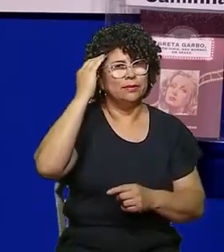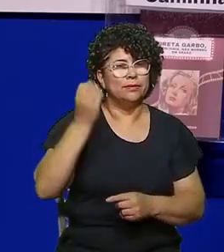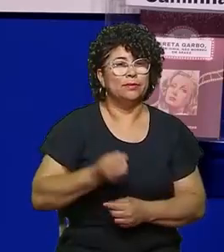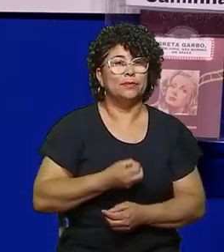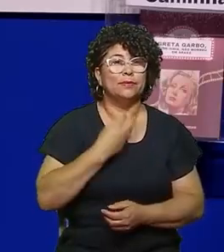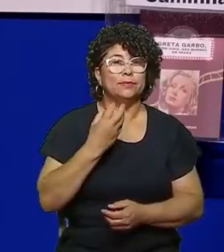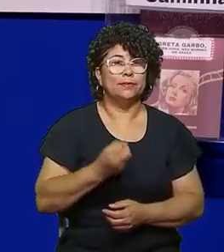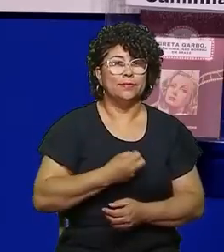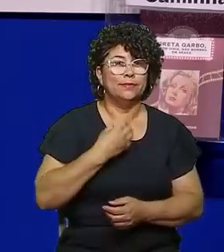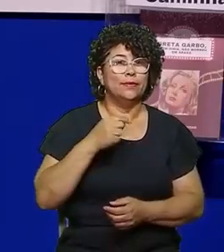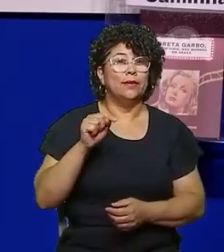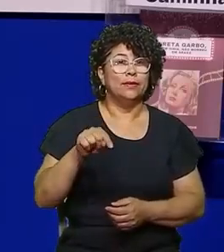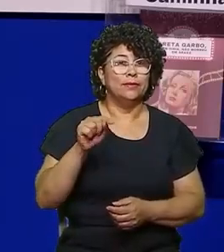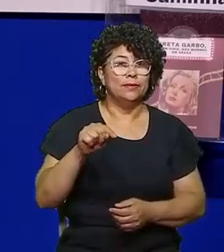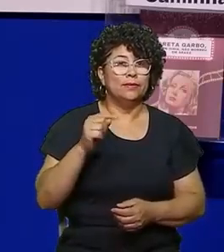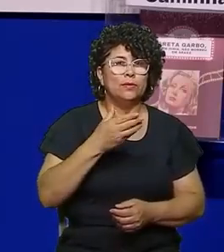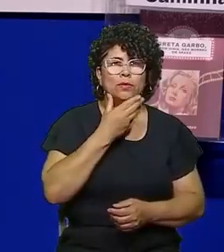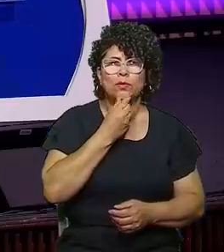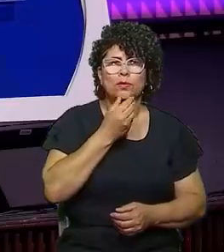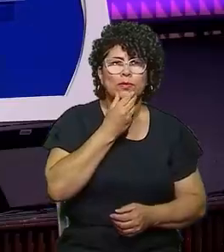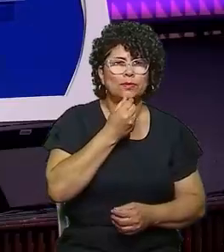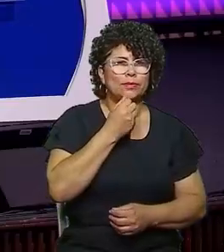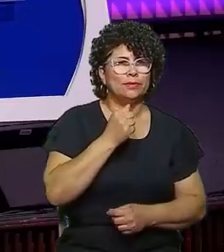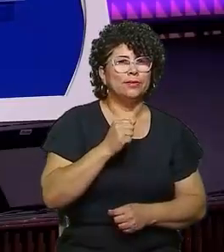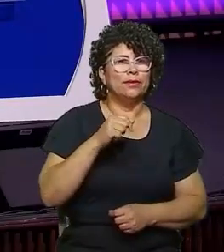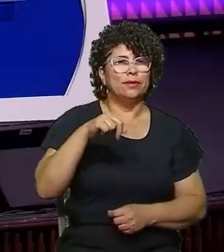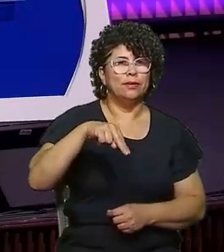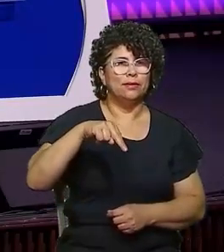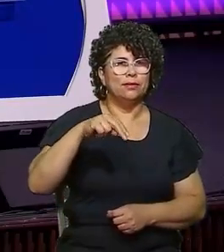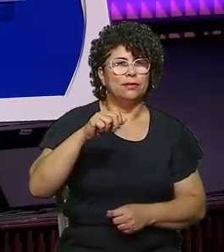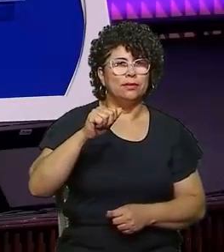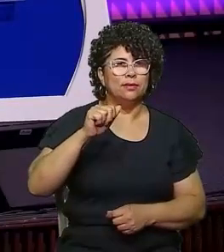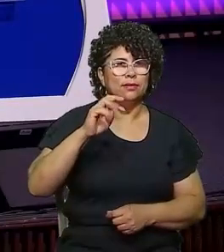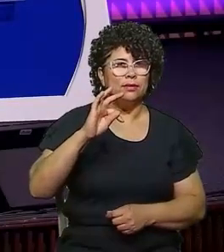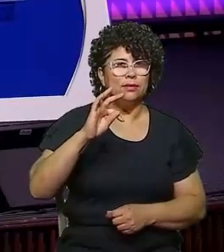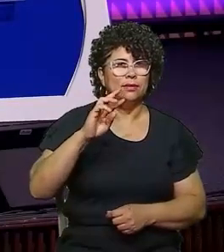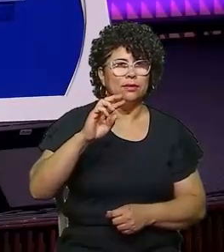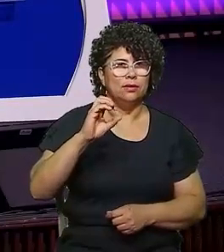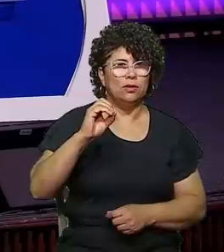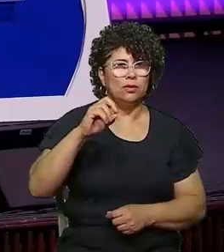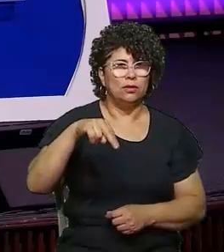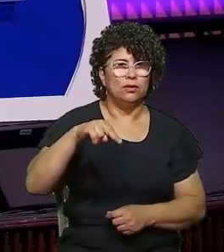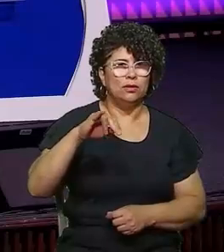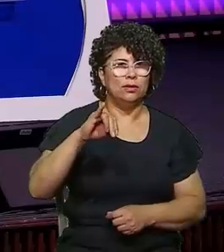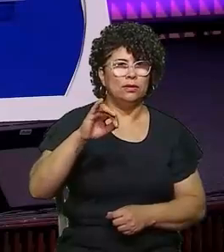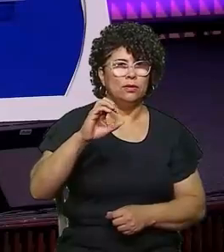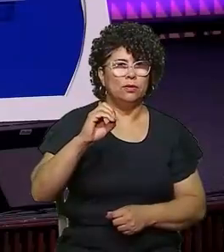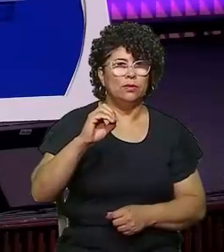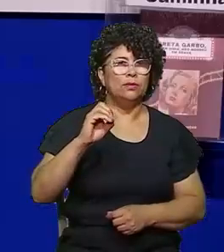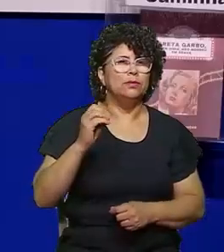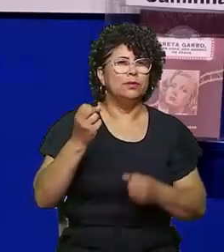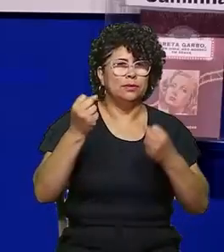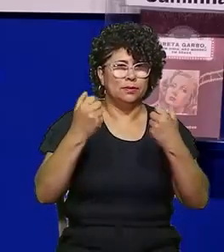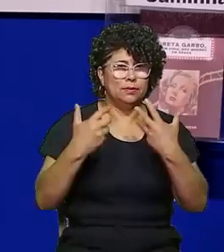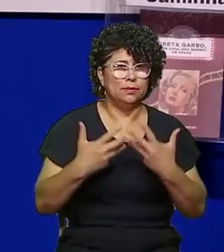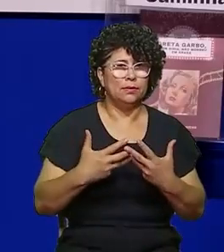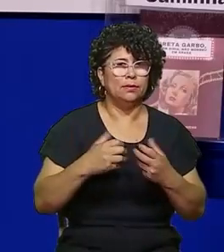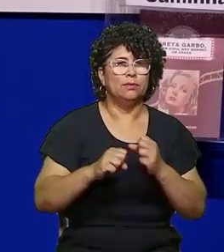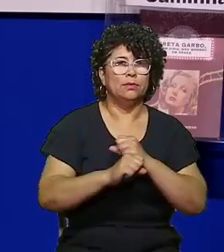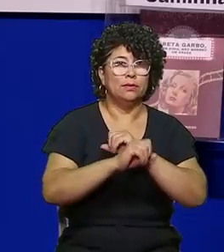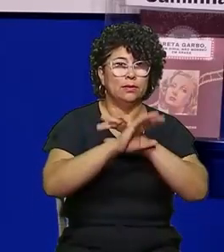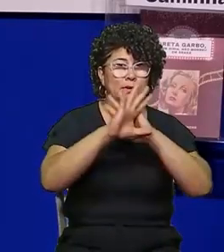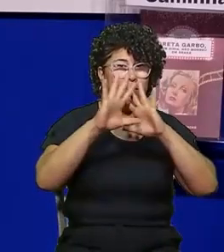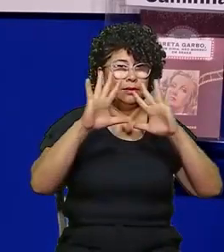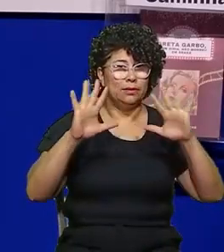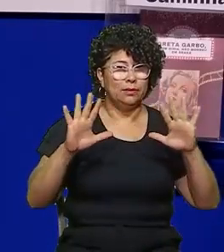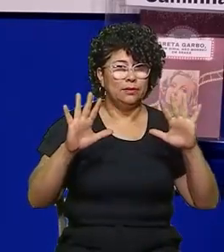Carlos Sequin. Antônio Carlos Sequin dá uma aula magistral sobre este poema. Aliás, é outro dos grandes especialistas, mas o Edmilson